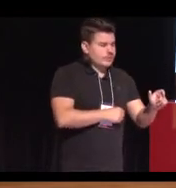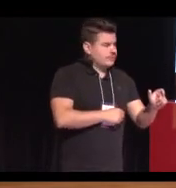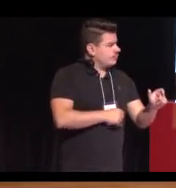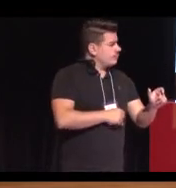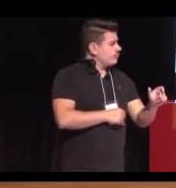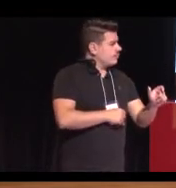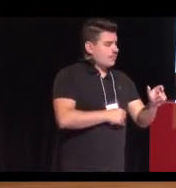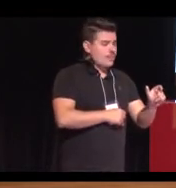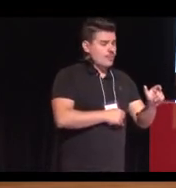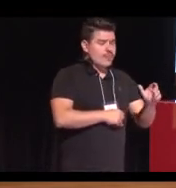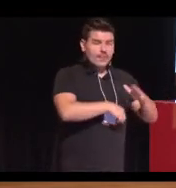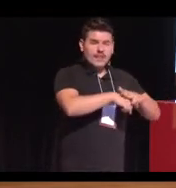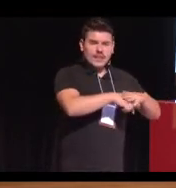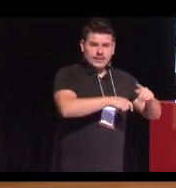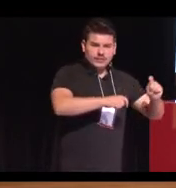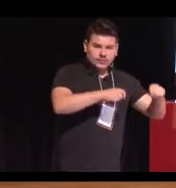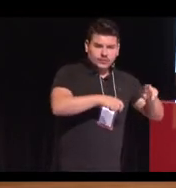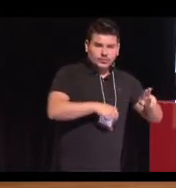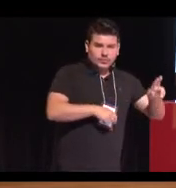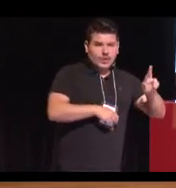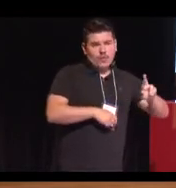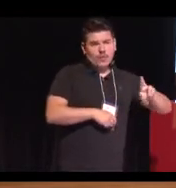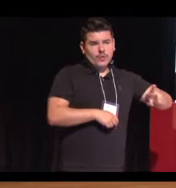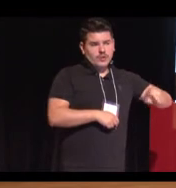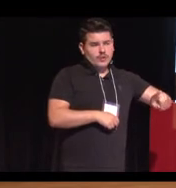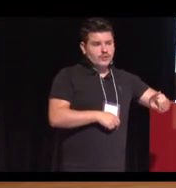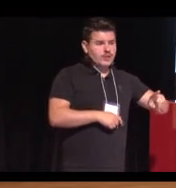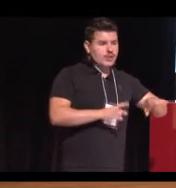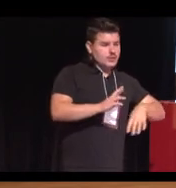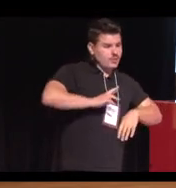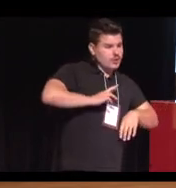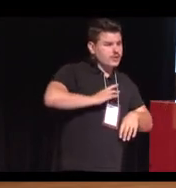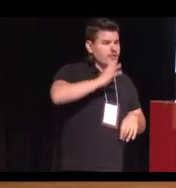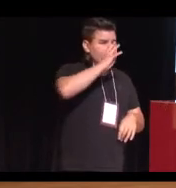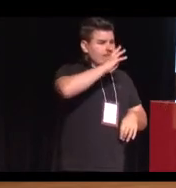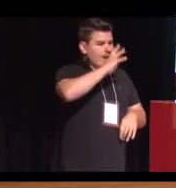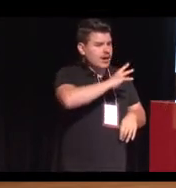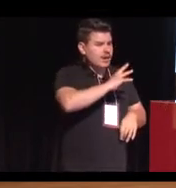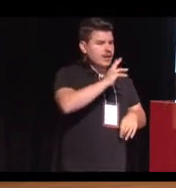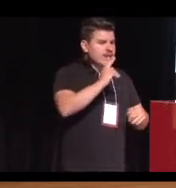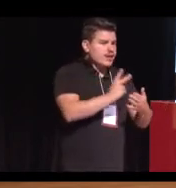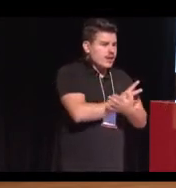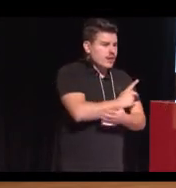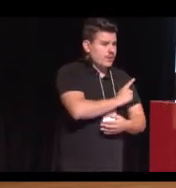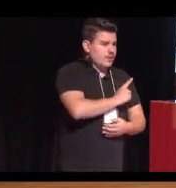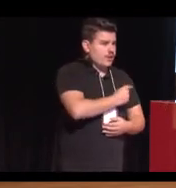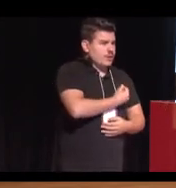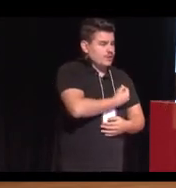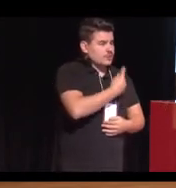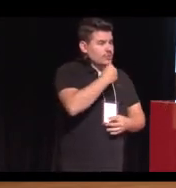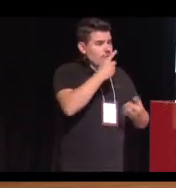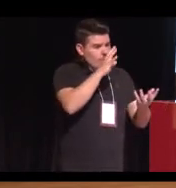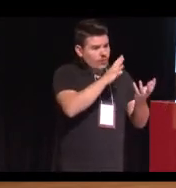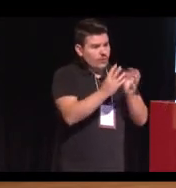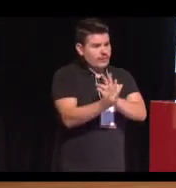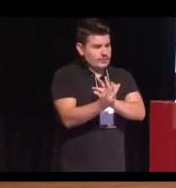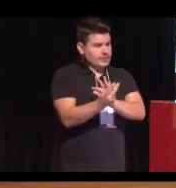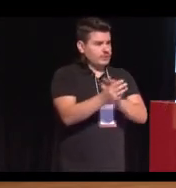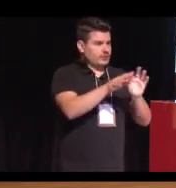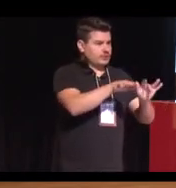os atributos não funcionais, o tempo de resposta, a quantidade de bugs, a quantidade de erro, até mesmo a conversão que a gente veio para